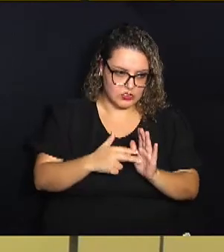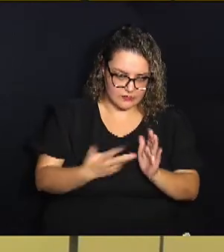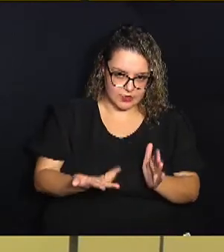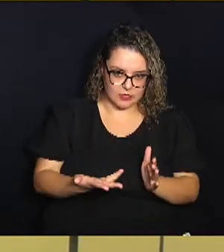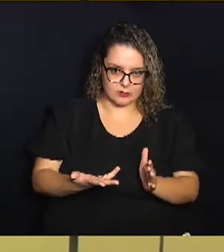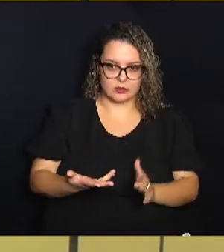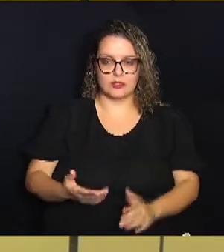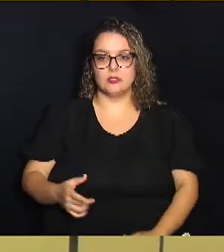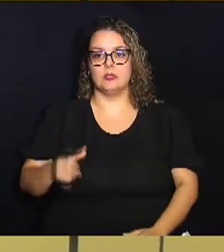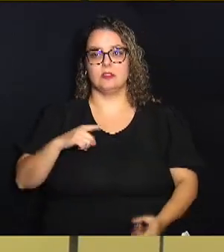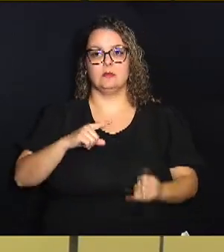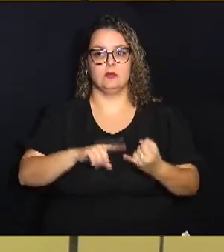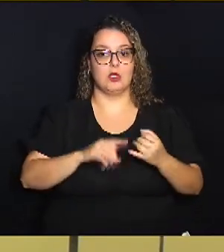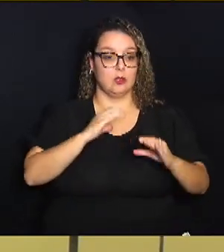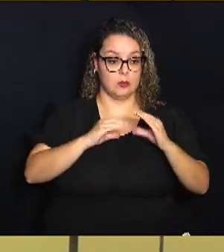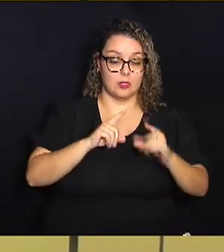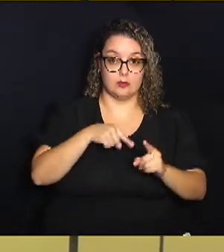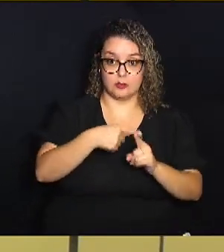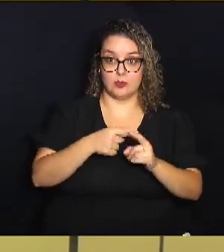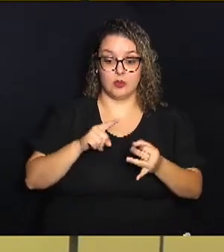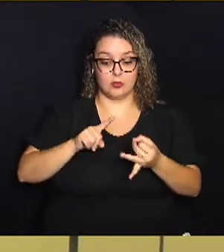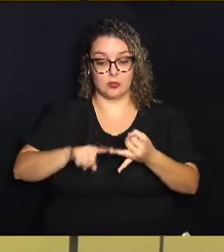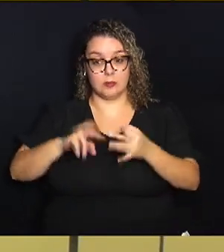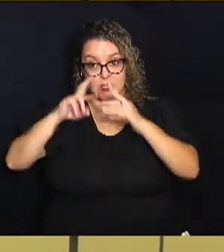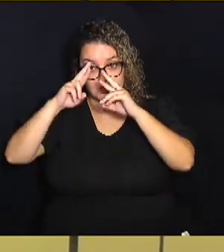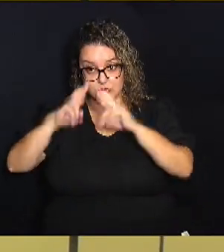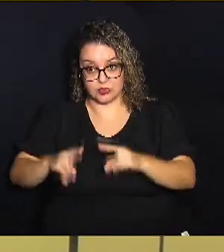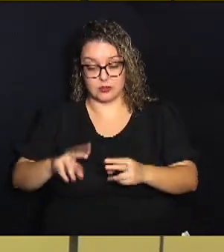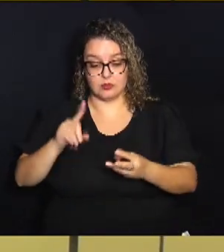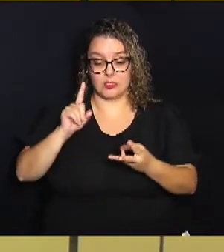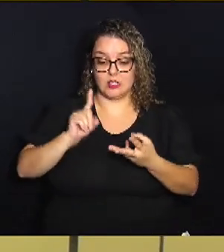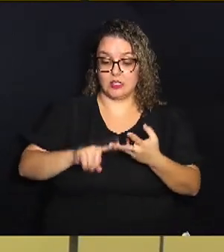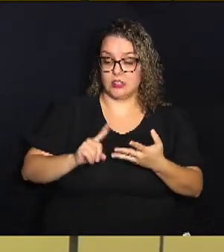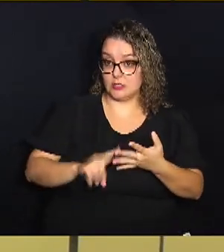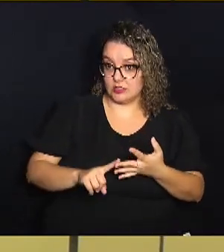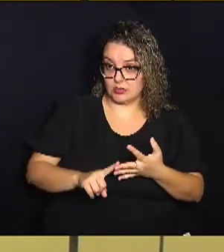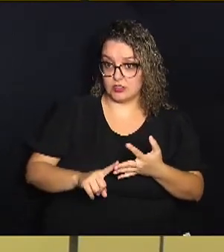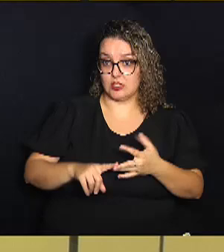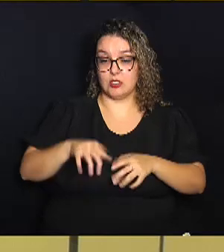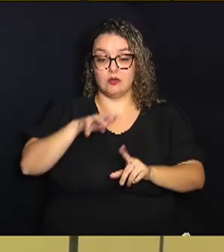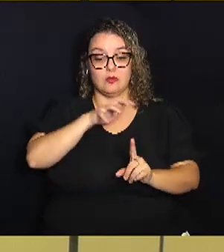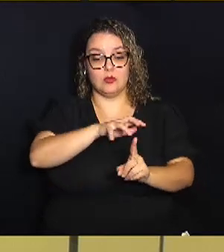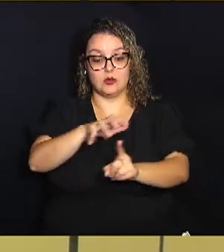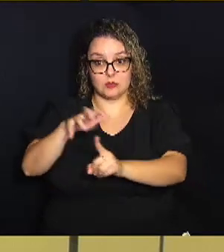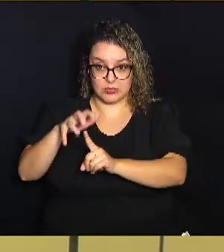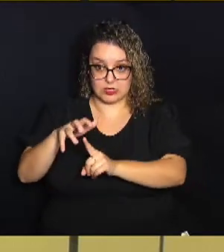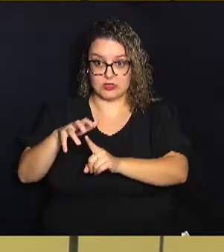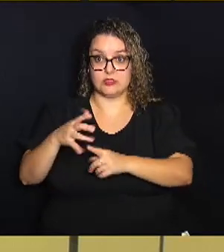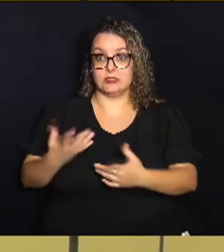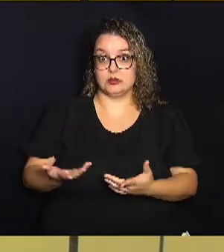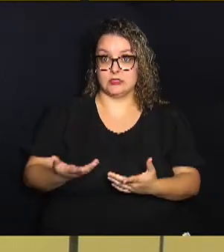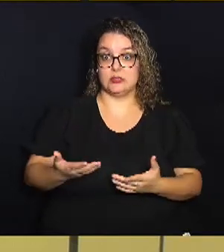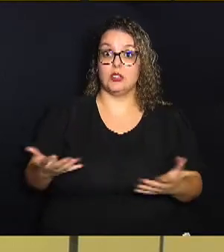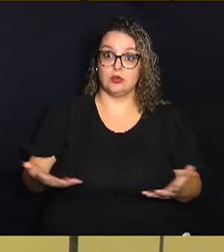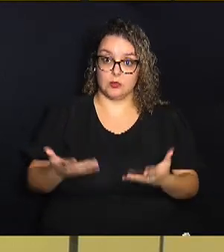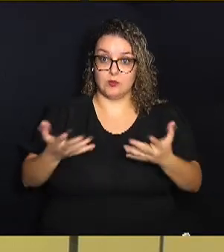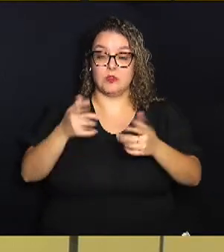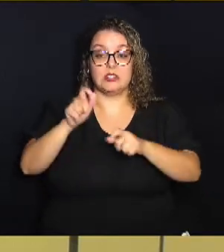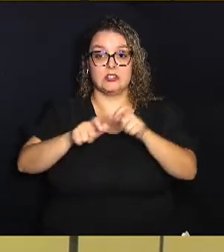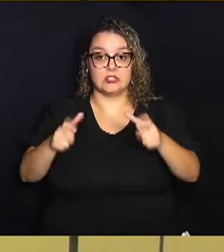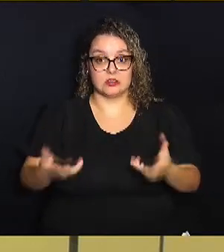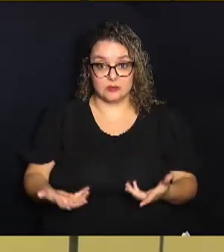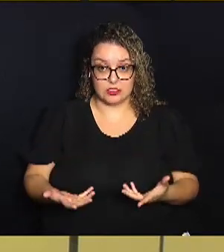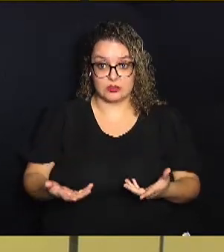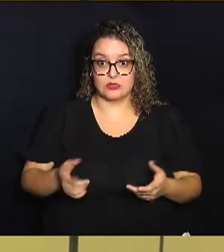comunicação assertiva, um ambiente de respeito e que realmente influencia, né, e até promove que as pessoas